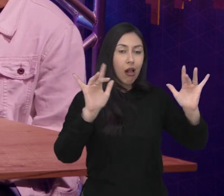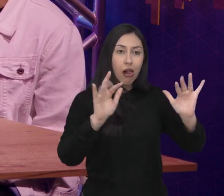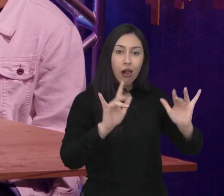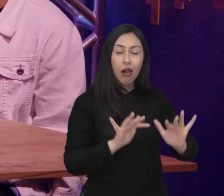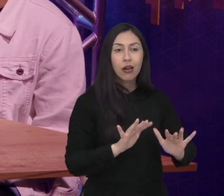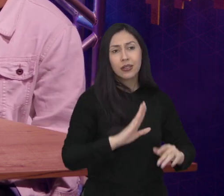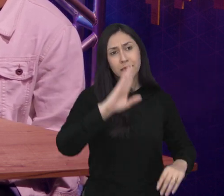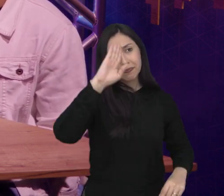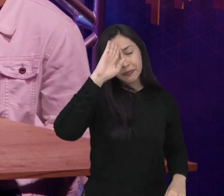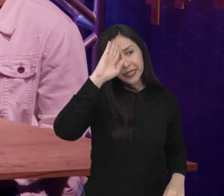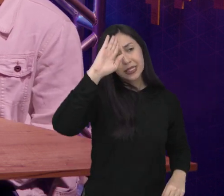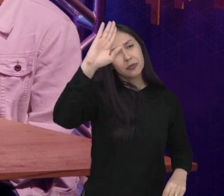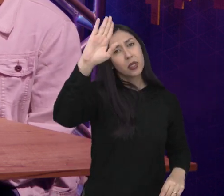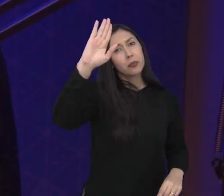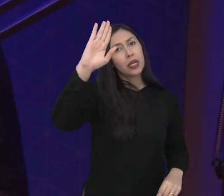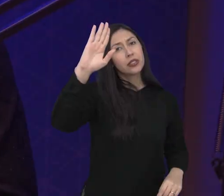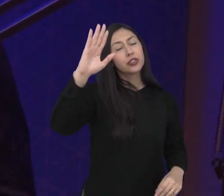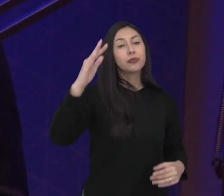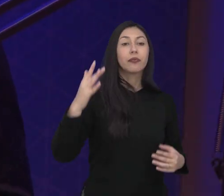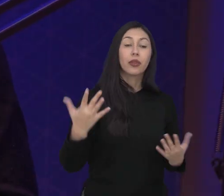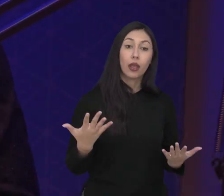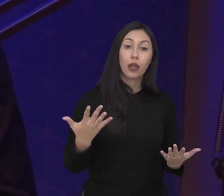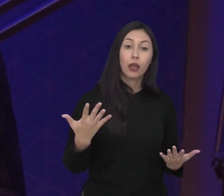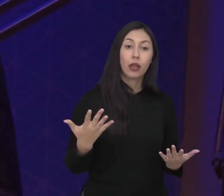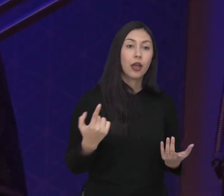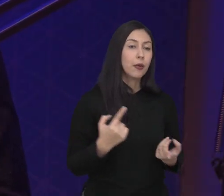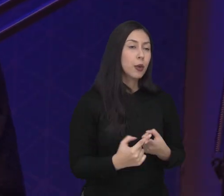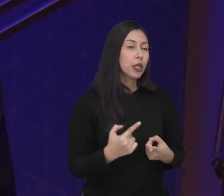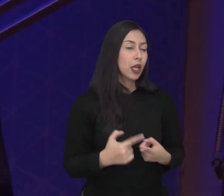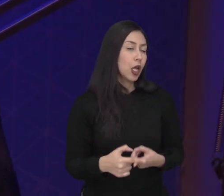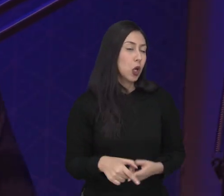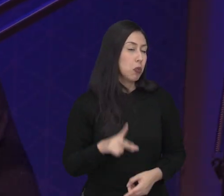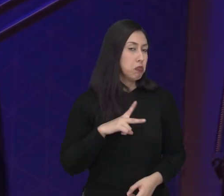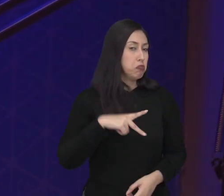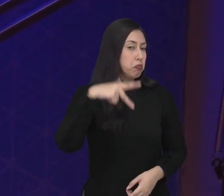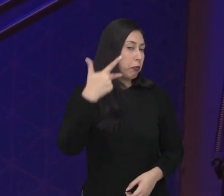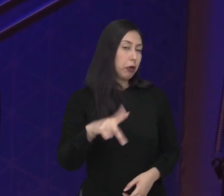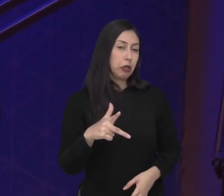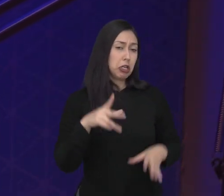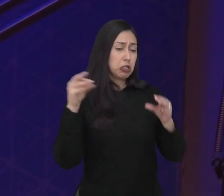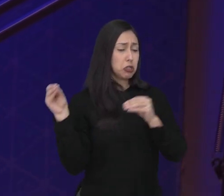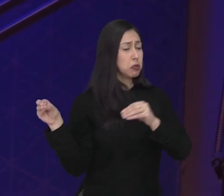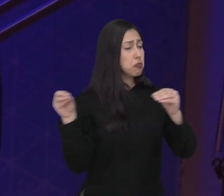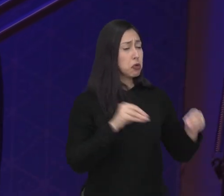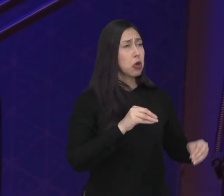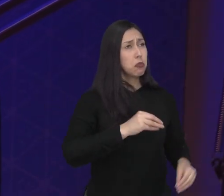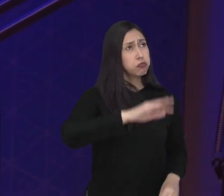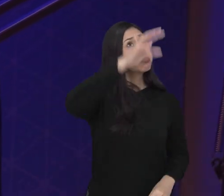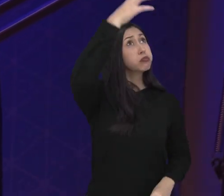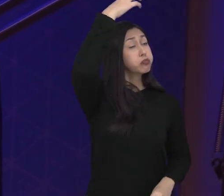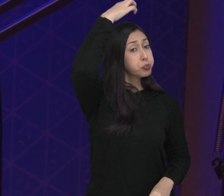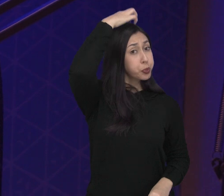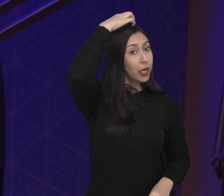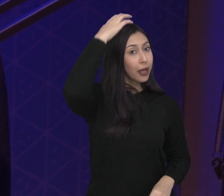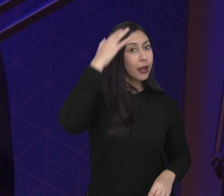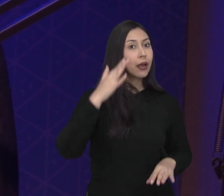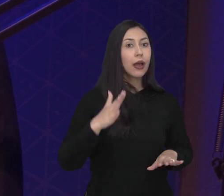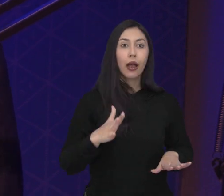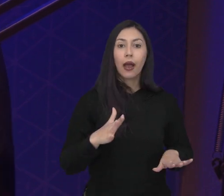nações chegando aqui no nosso país, principalmente então, diferente da corte portuguesa, por exemplo, que veio se instalar aqui,